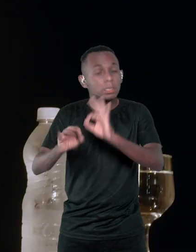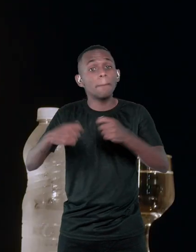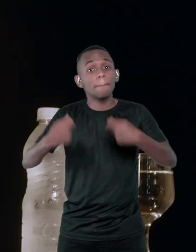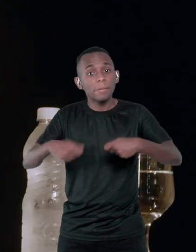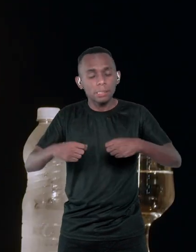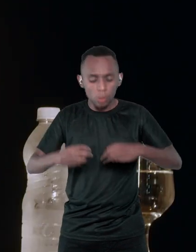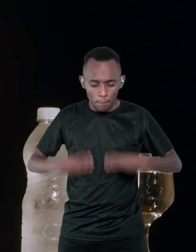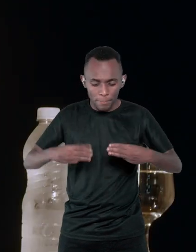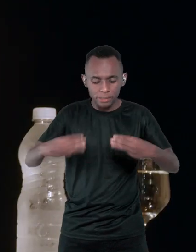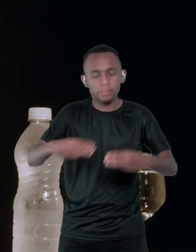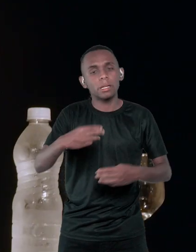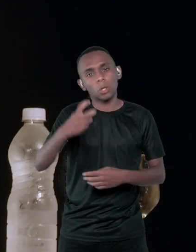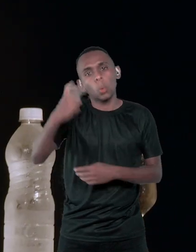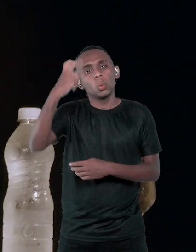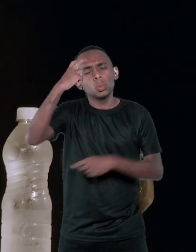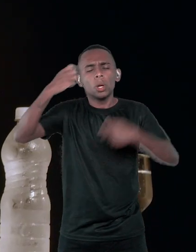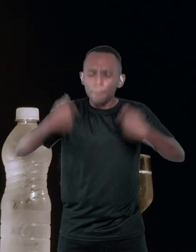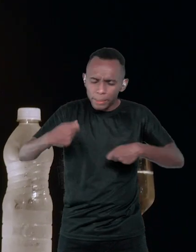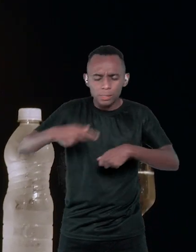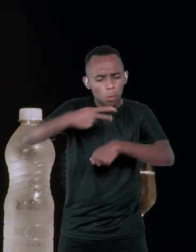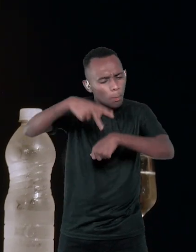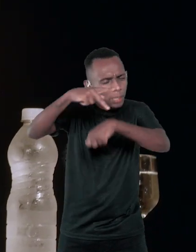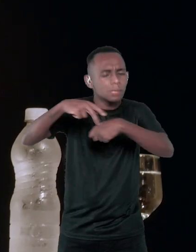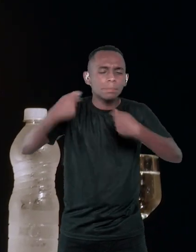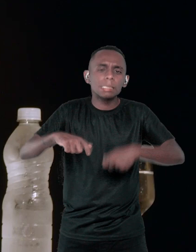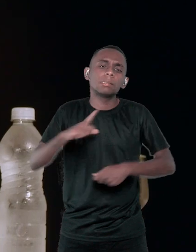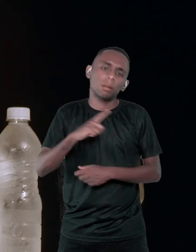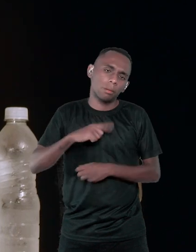Cultura. Sabe, isso é importantíssimo.